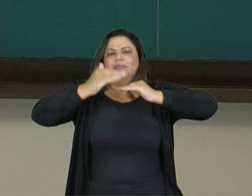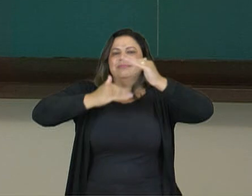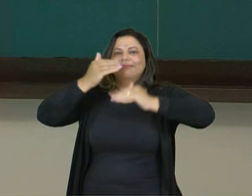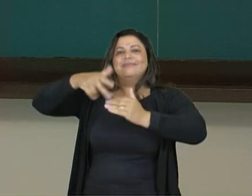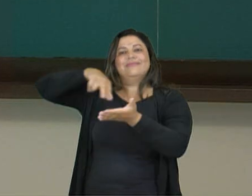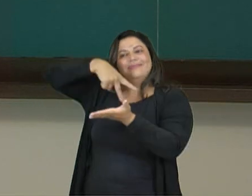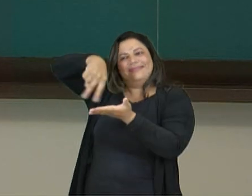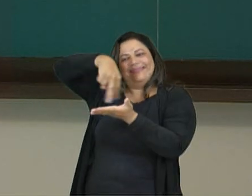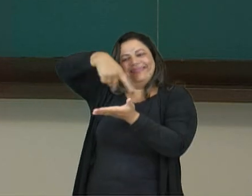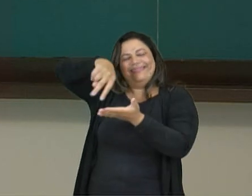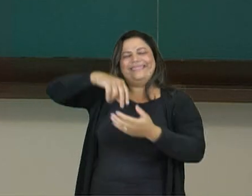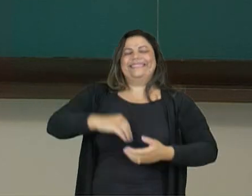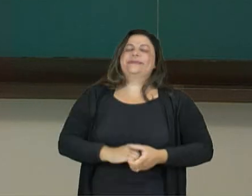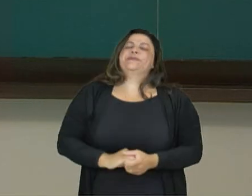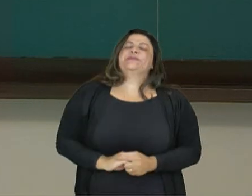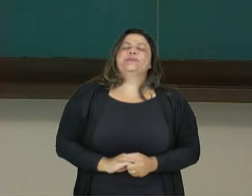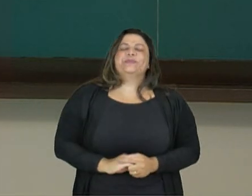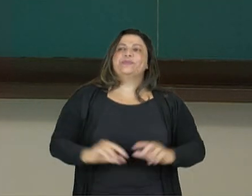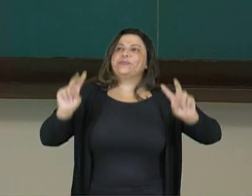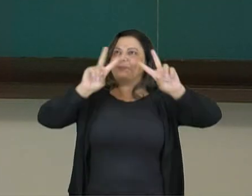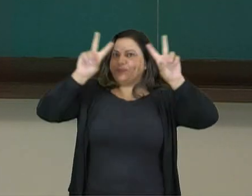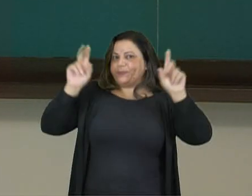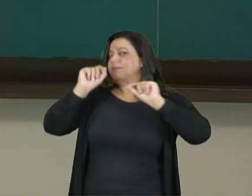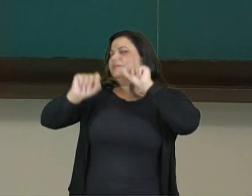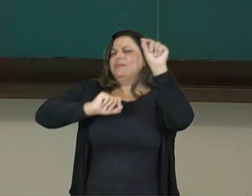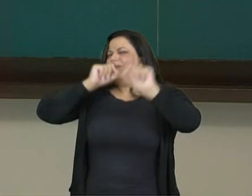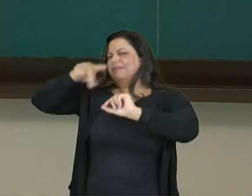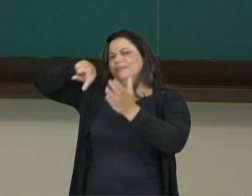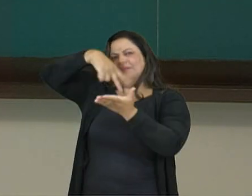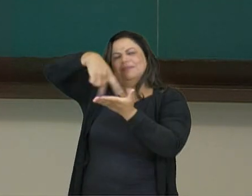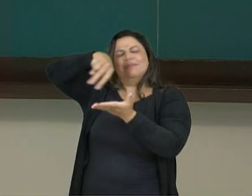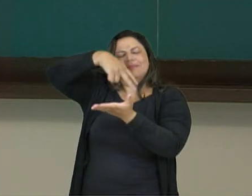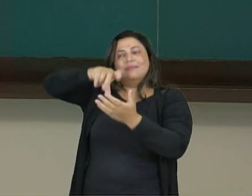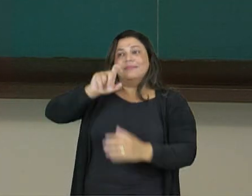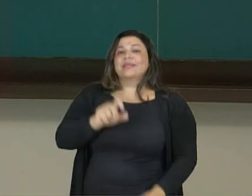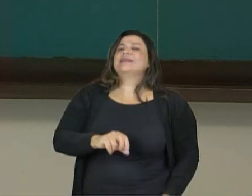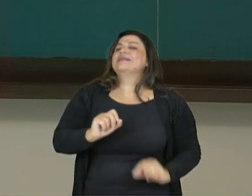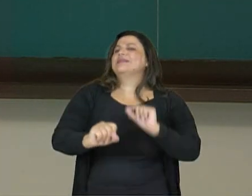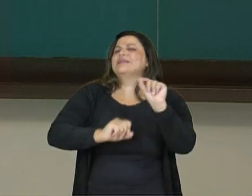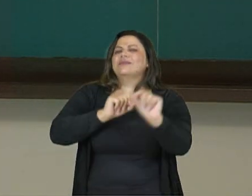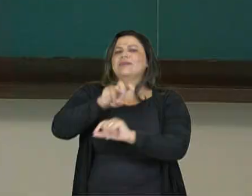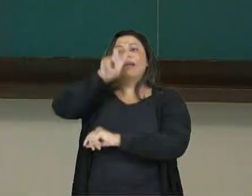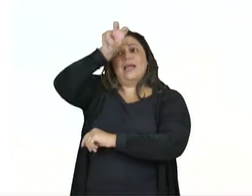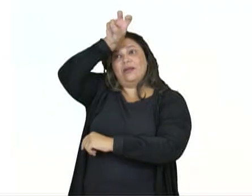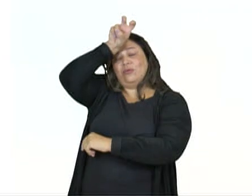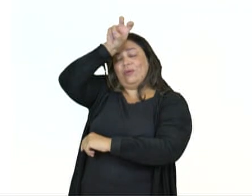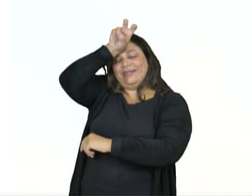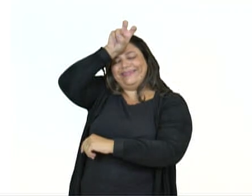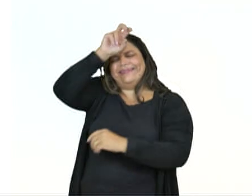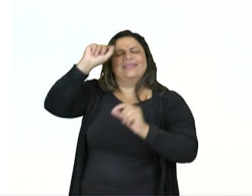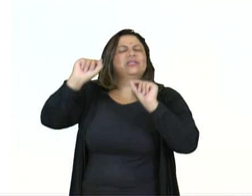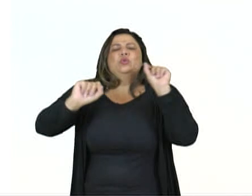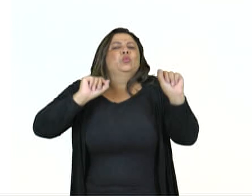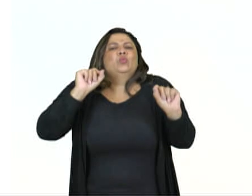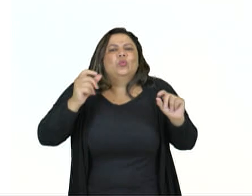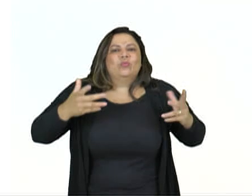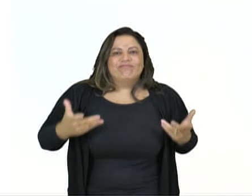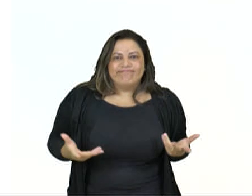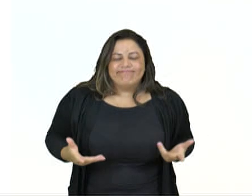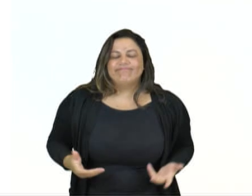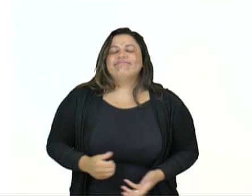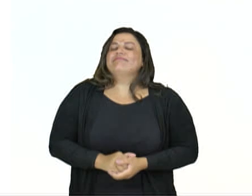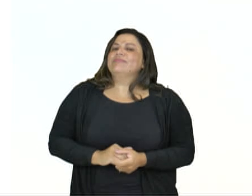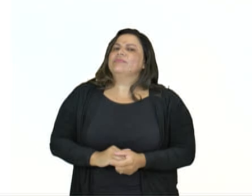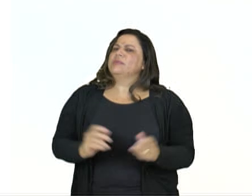A dança no Egito Antigo. Então, como que era a ideia de dança no Egito Antigo? Ela era